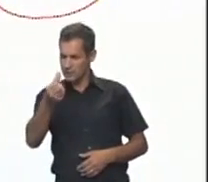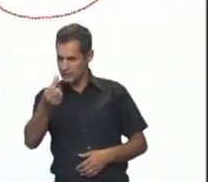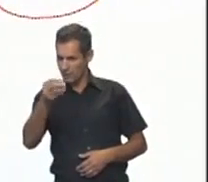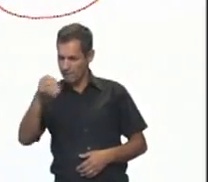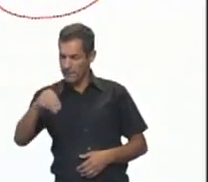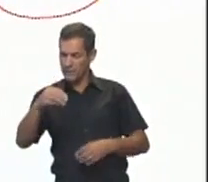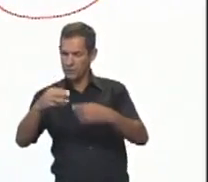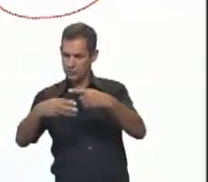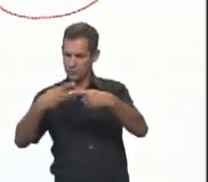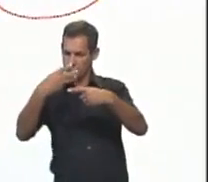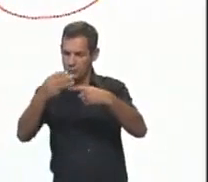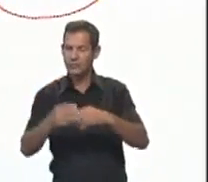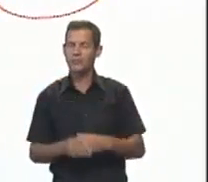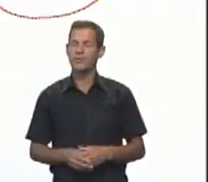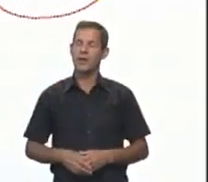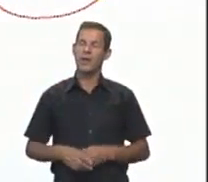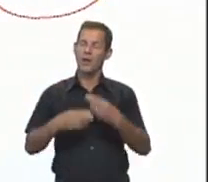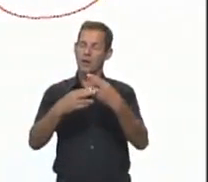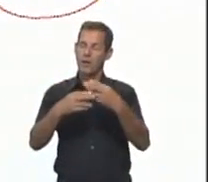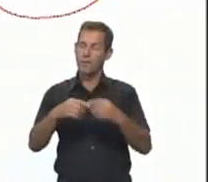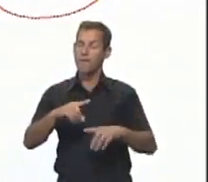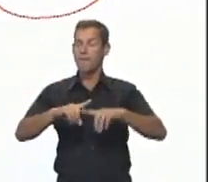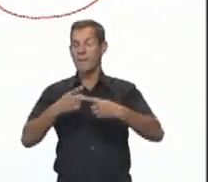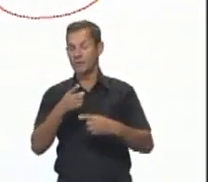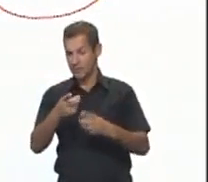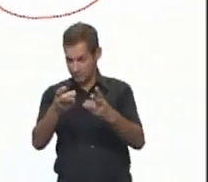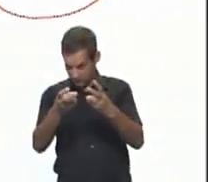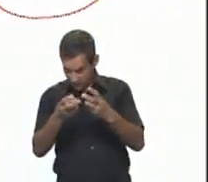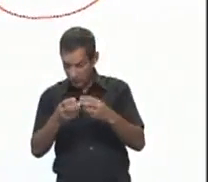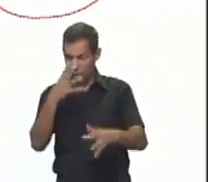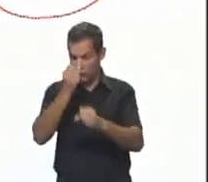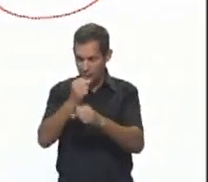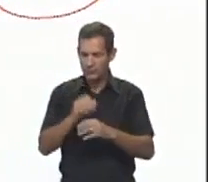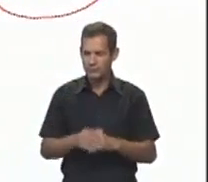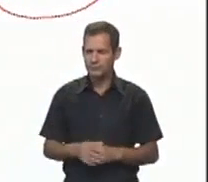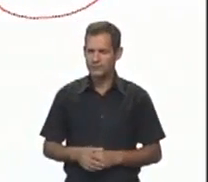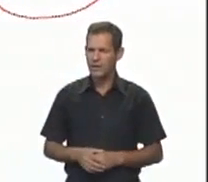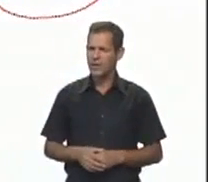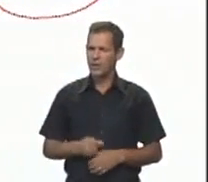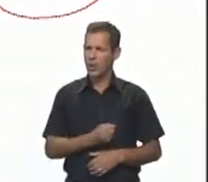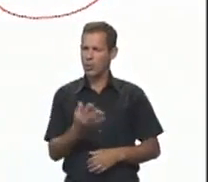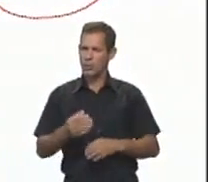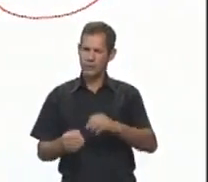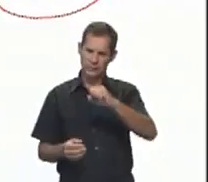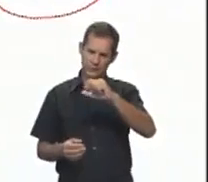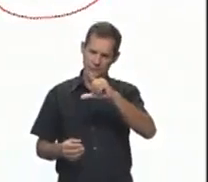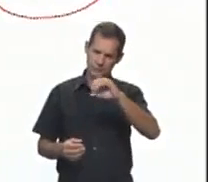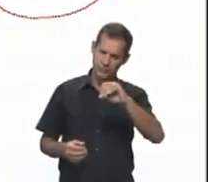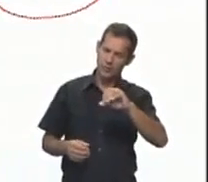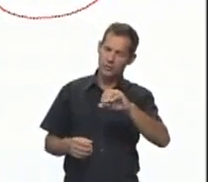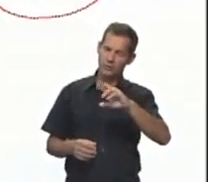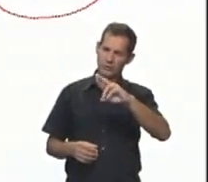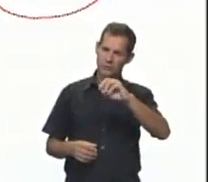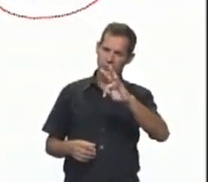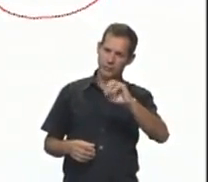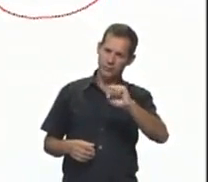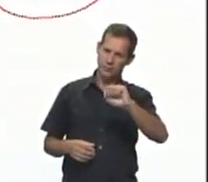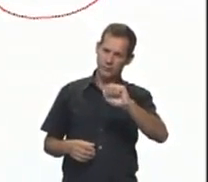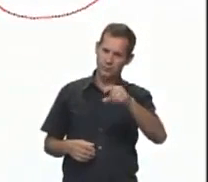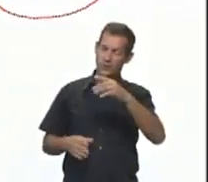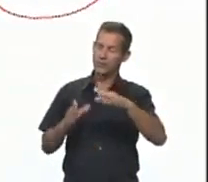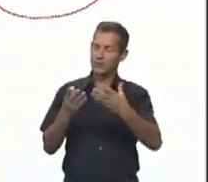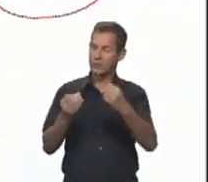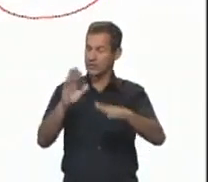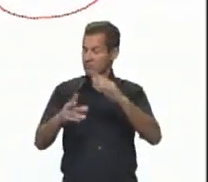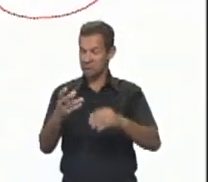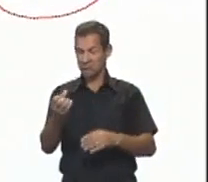123,56 metros cúbicos. Uma coisa que você precisa se atentar quando estiver calculando volume de sólidos de revolução ou rotação, muitas